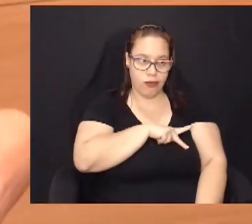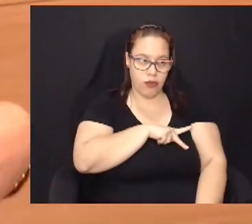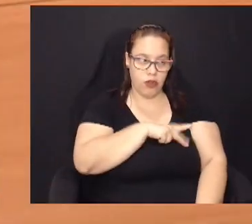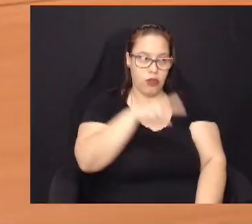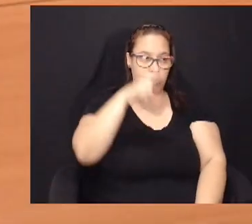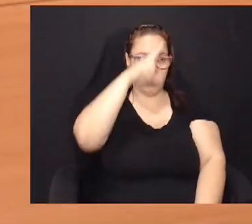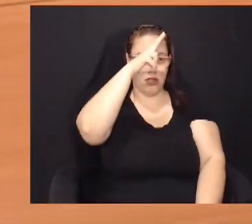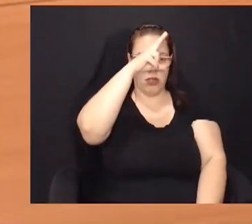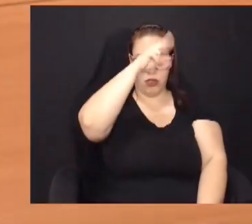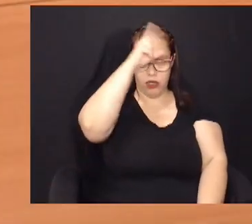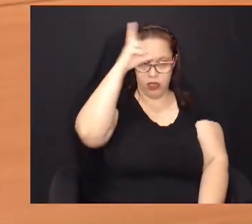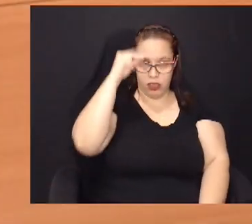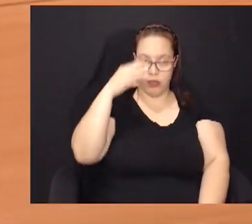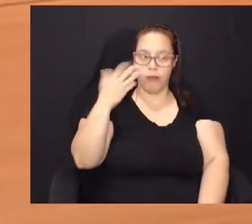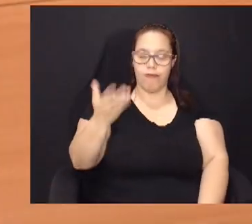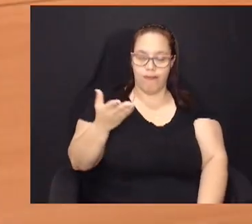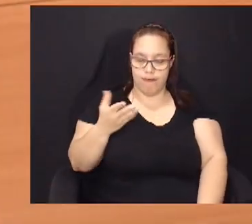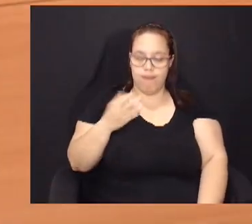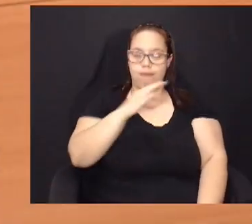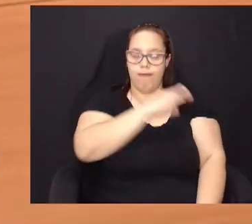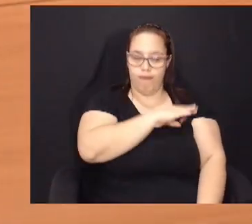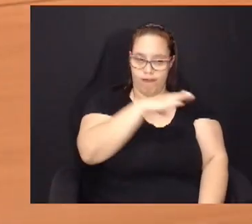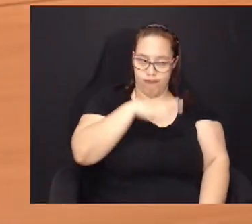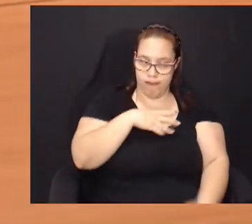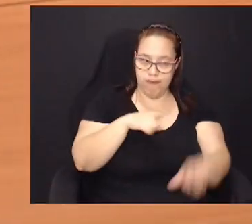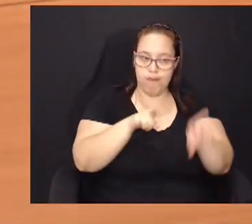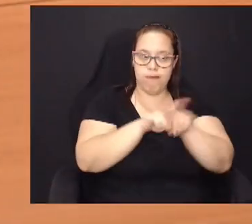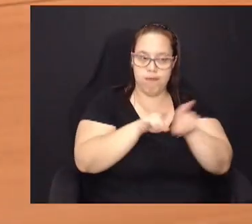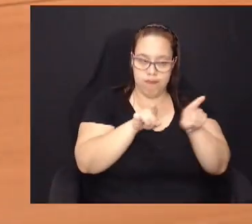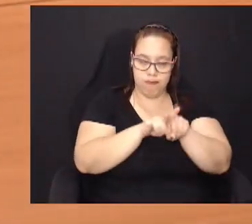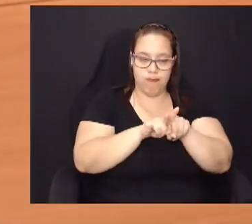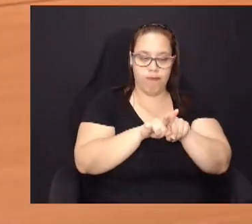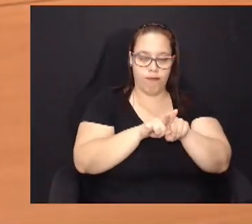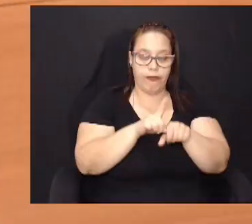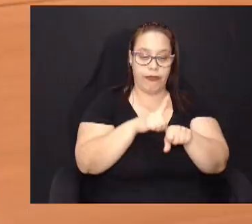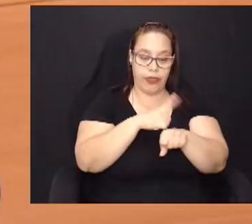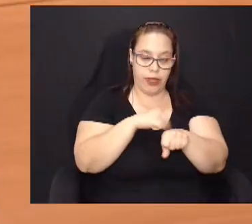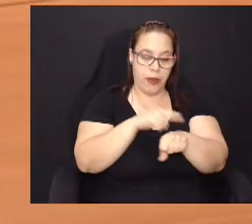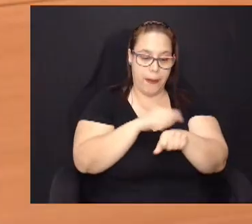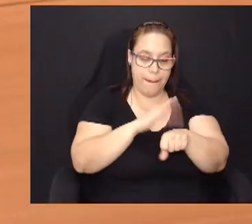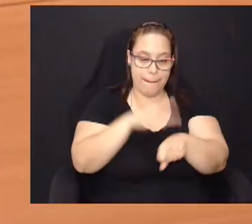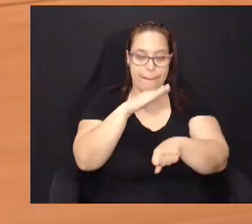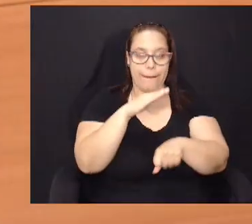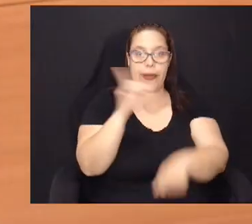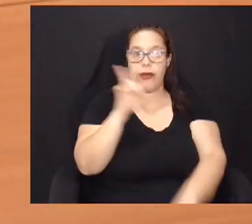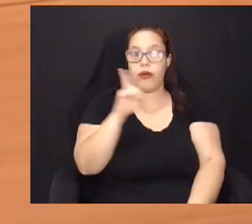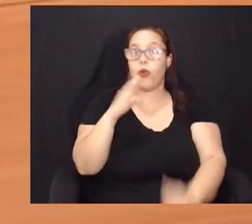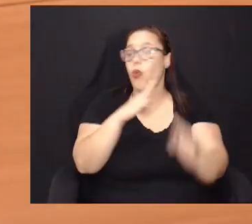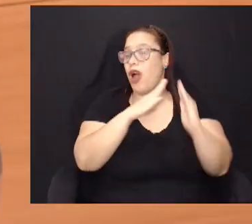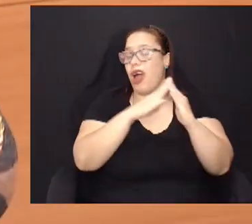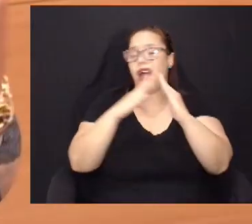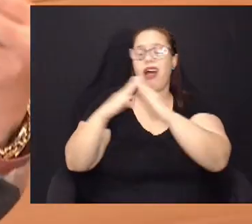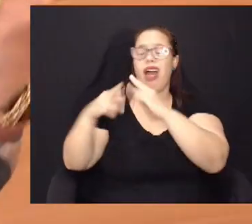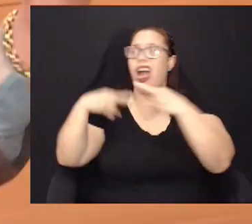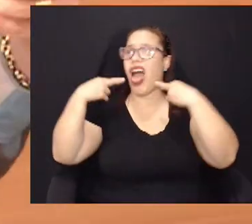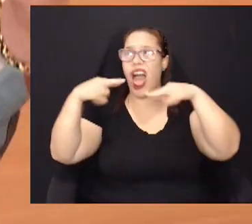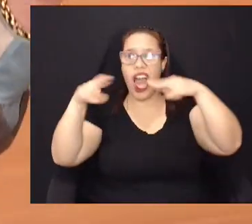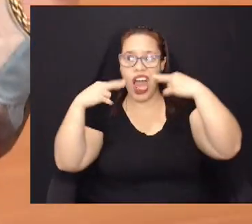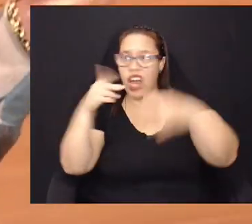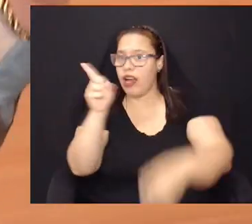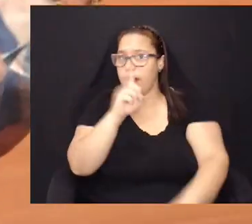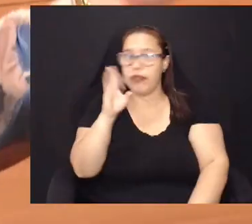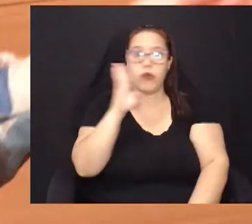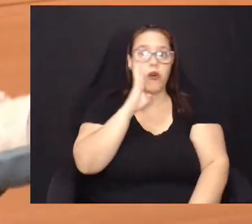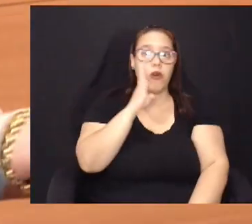que se passasse pela Guarda Municipal para essas extensões de horário. Então, não é o morador reclamando e nem é o bar